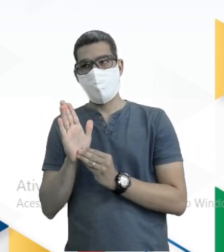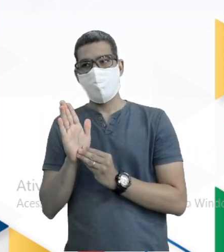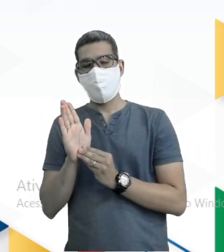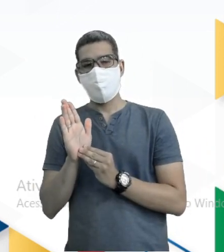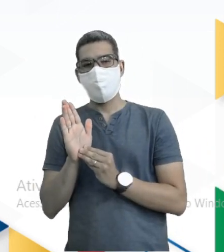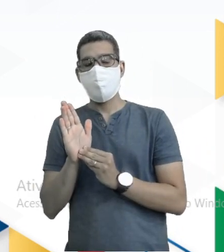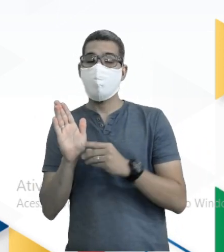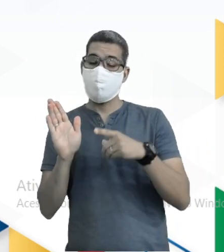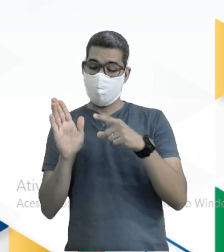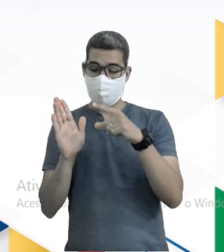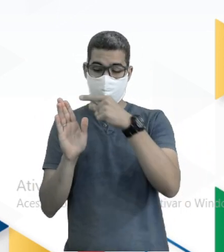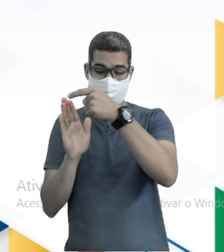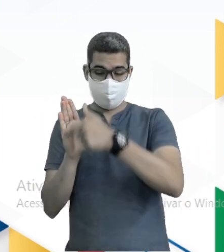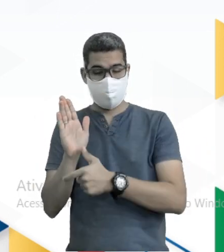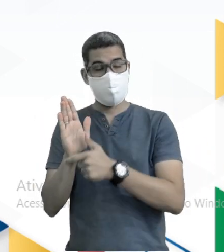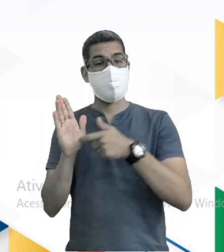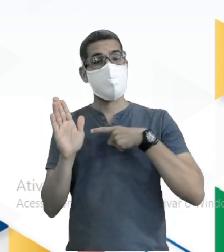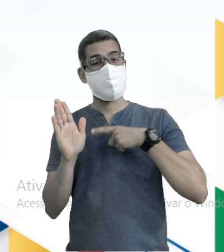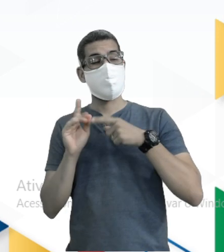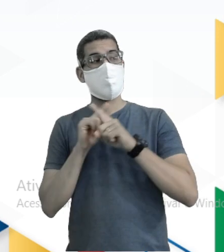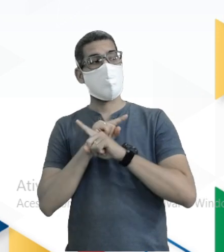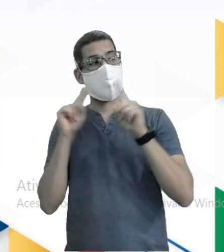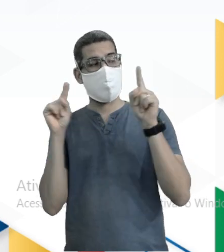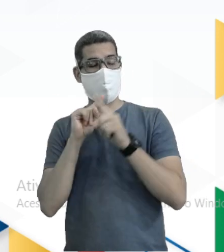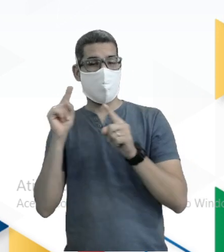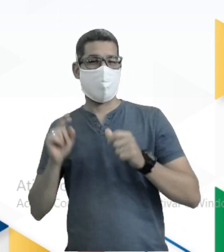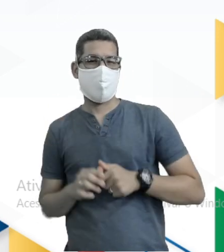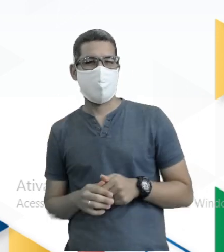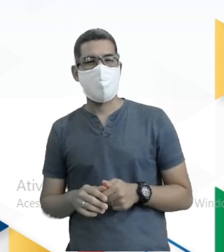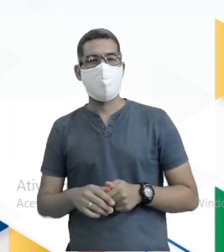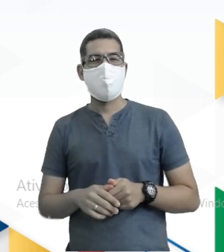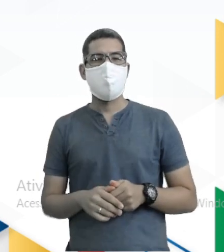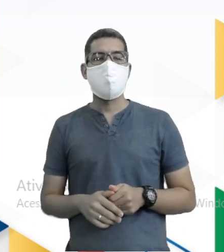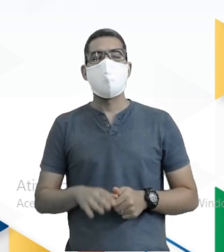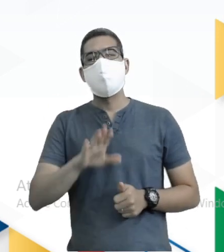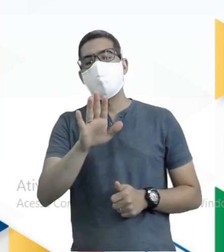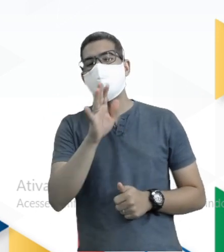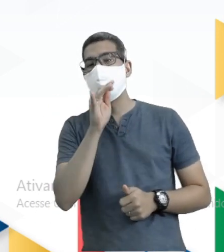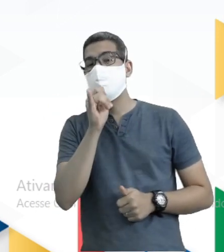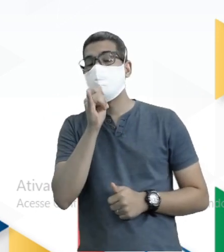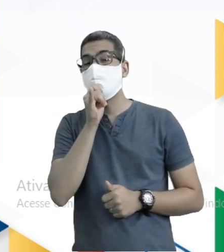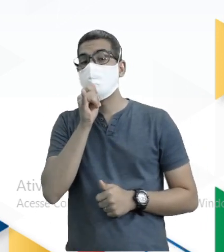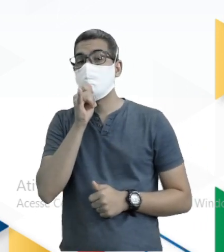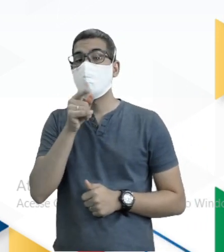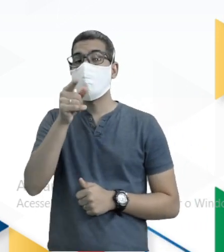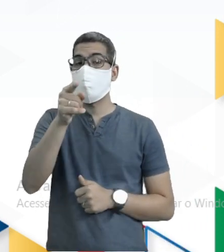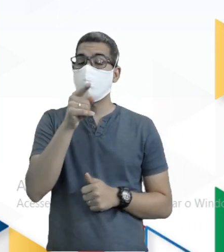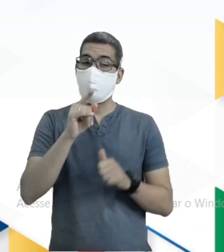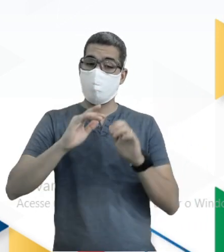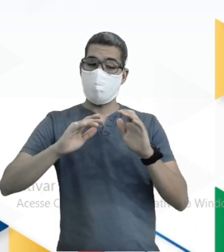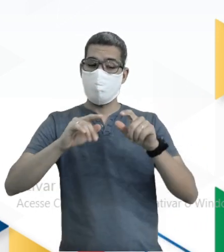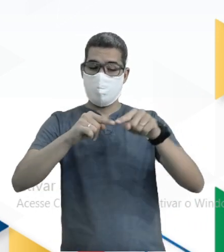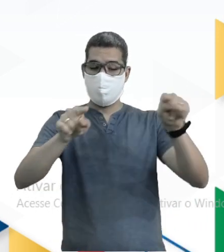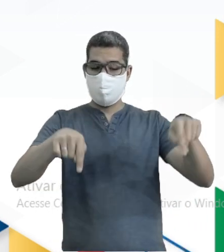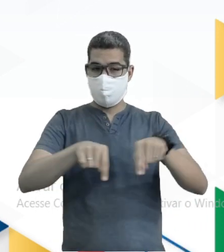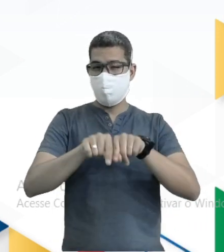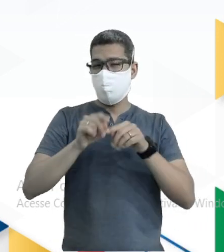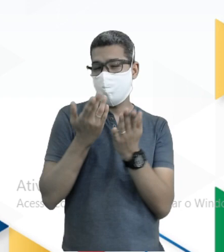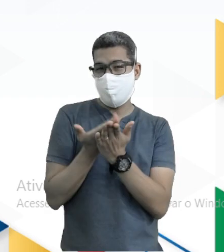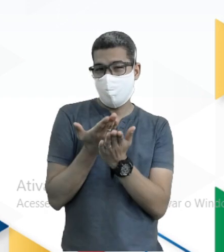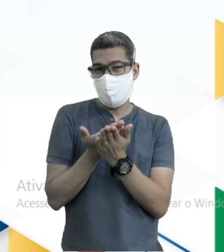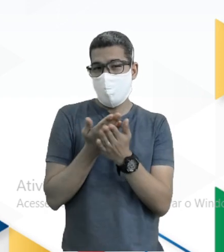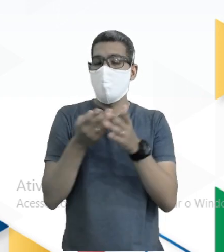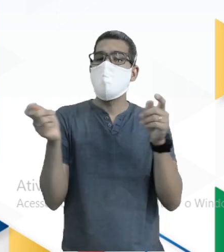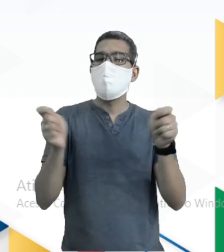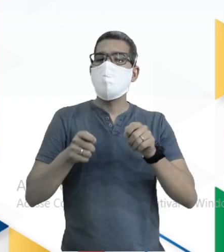Que tal vocês arquitetarem em sala de aula, certo? Um texto, uma carta, certo? Como eu falei, de